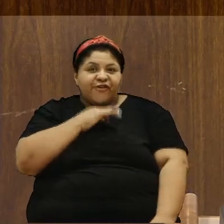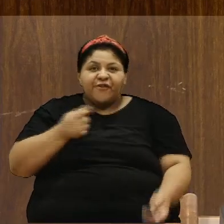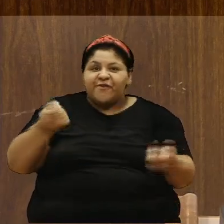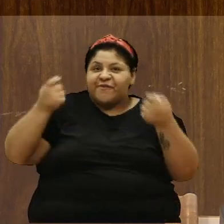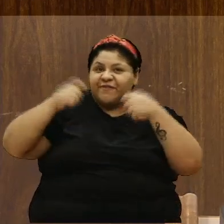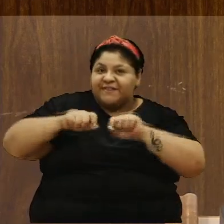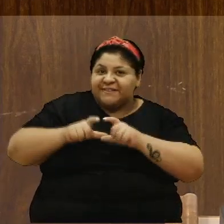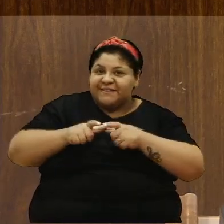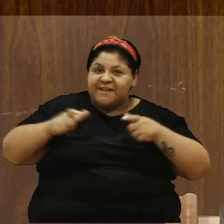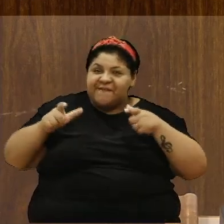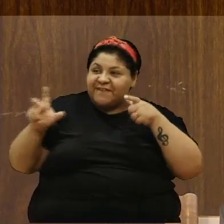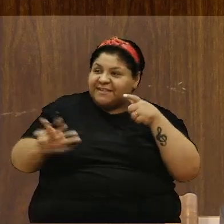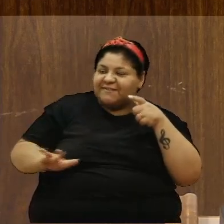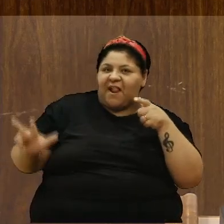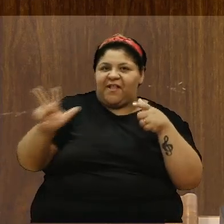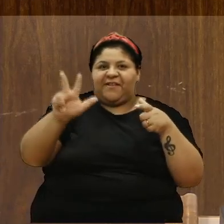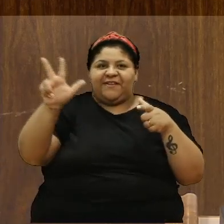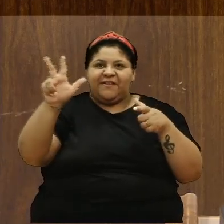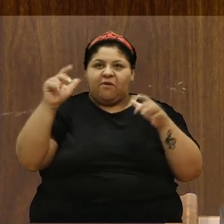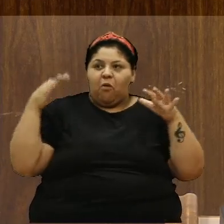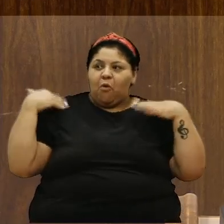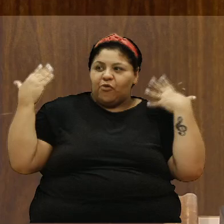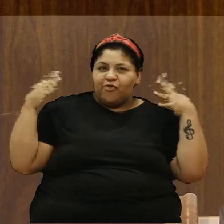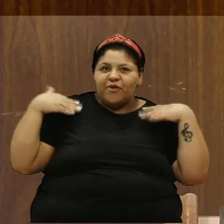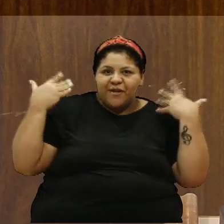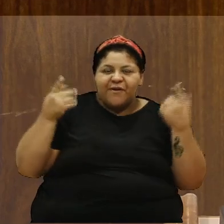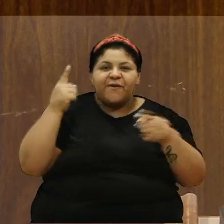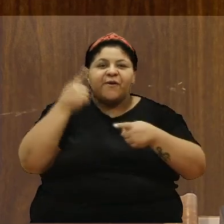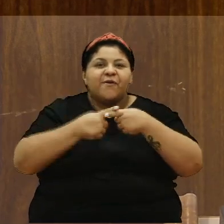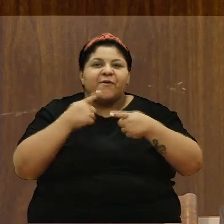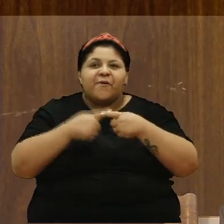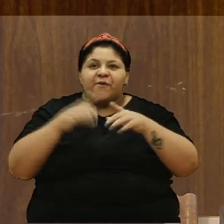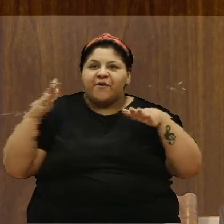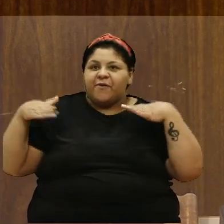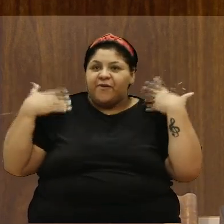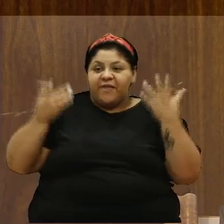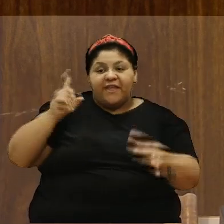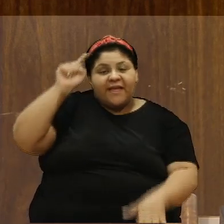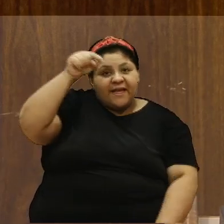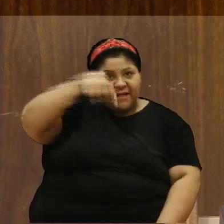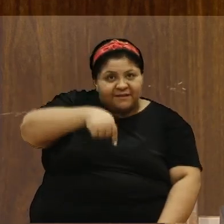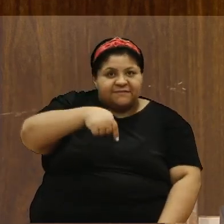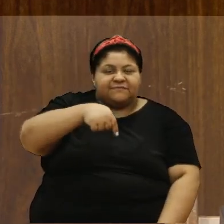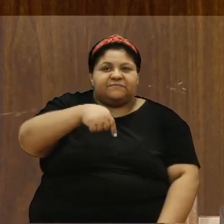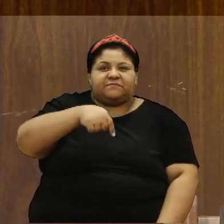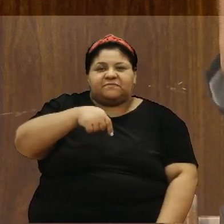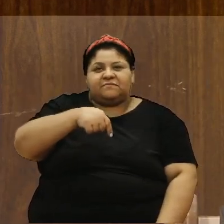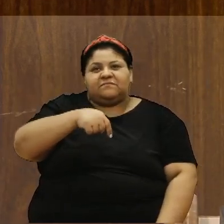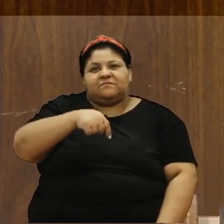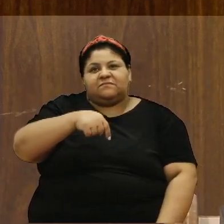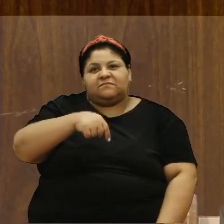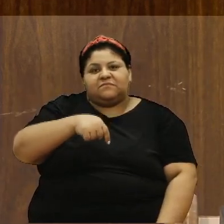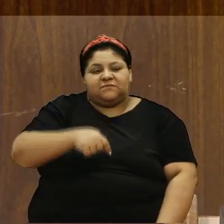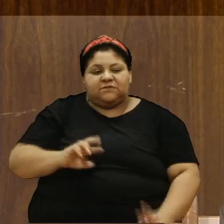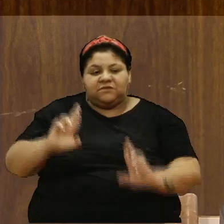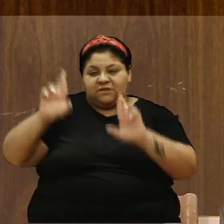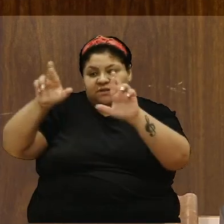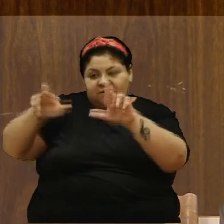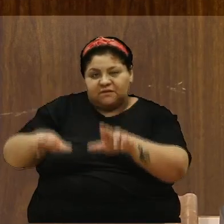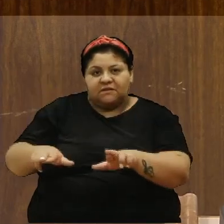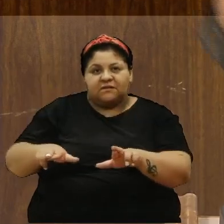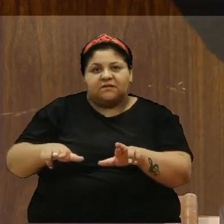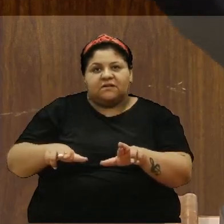muito mais valorizar o turismo, porque o turismo daqui, a região daqui, ela